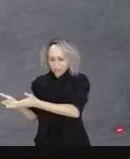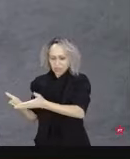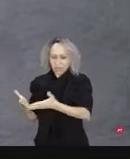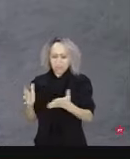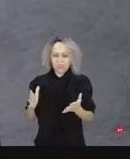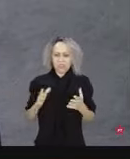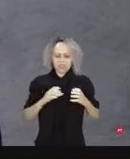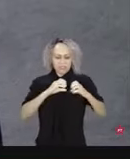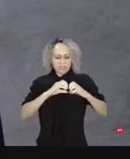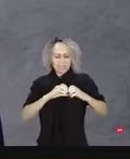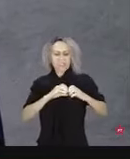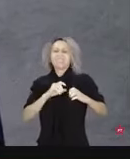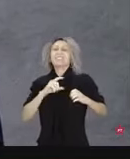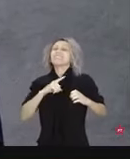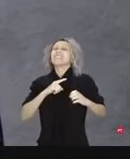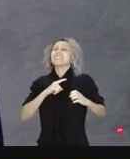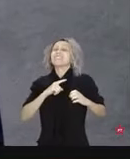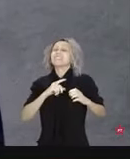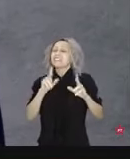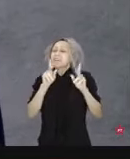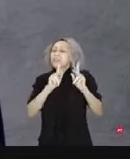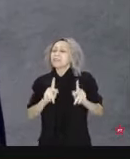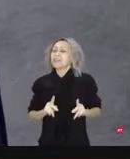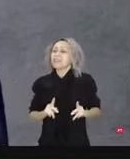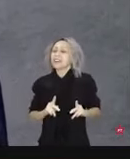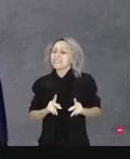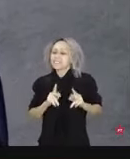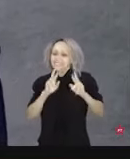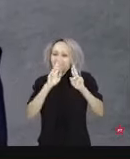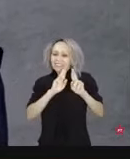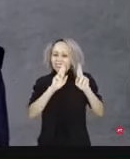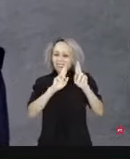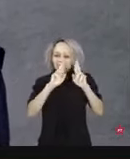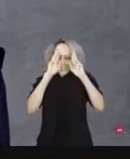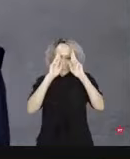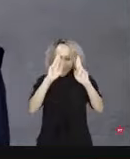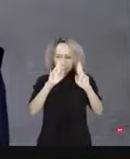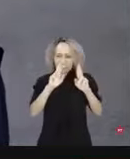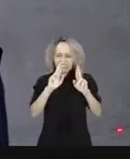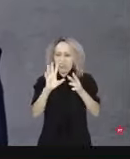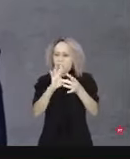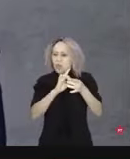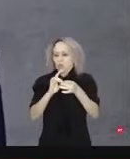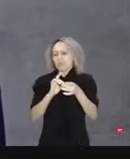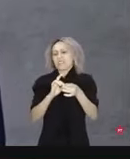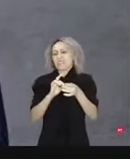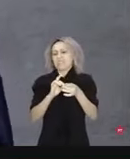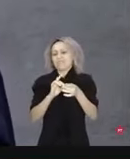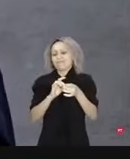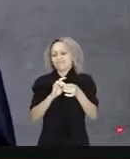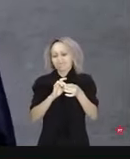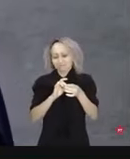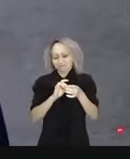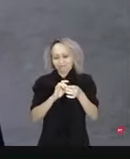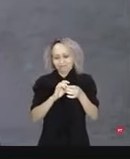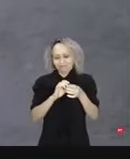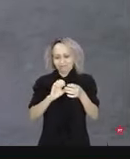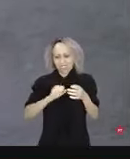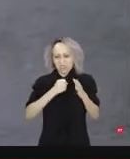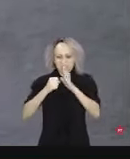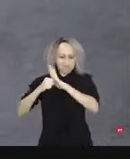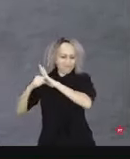pessoas para esperança, respeito e união. As eleições foram realizadas,